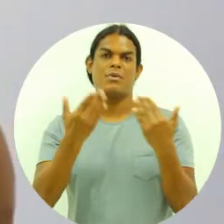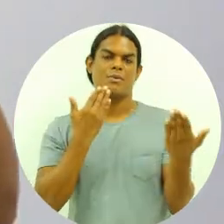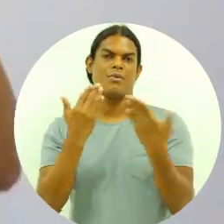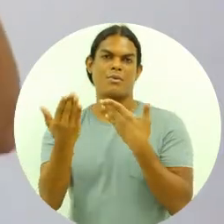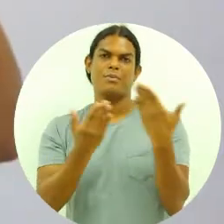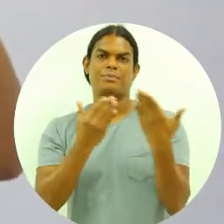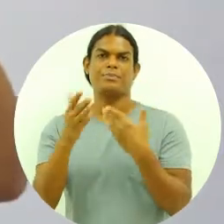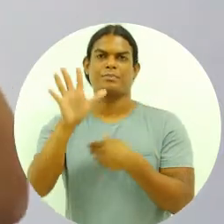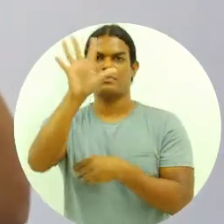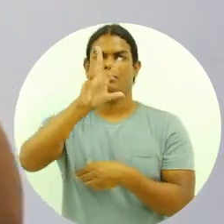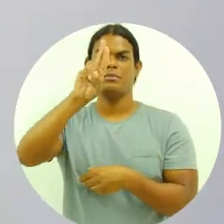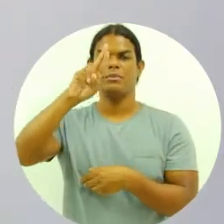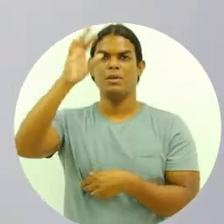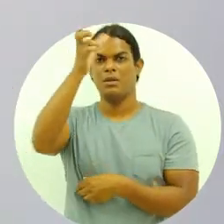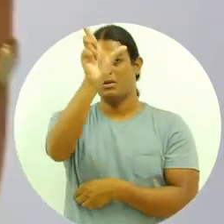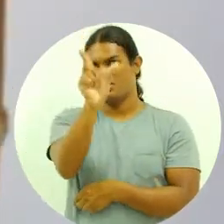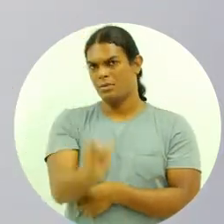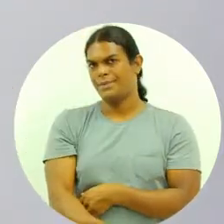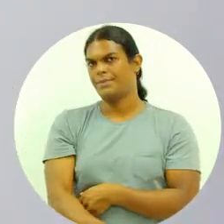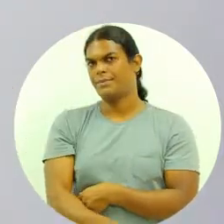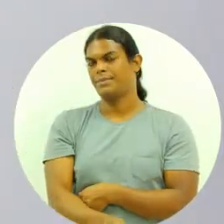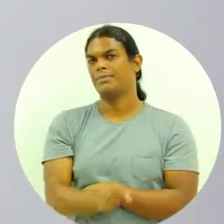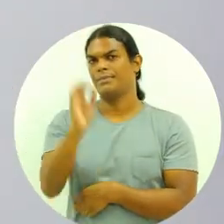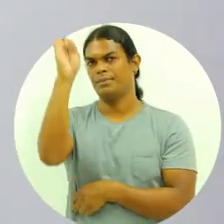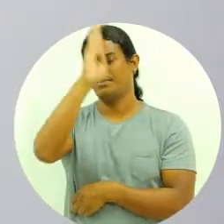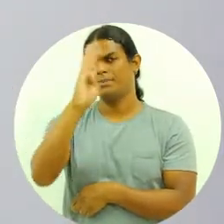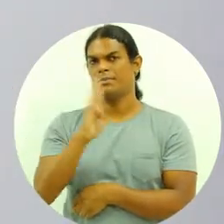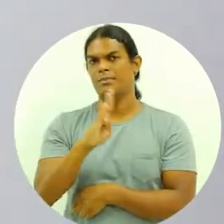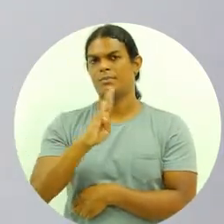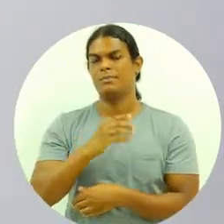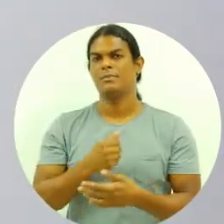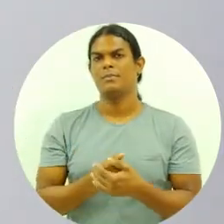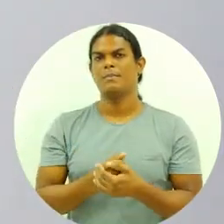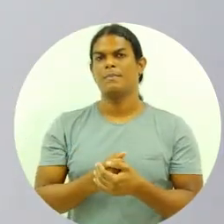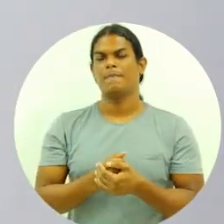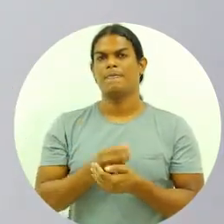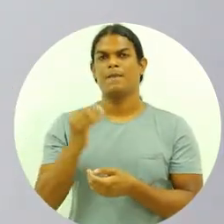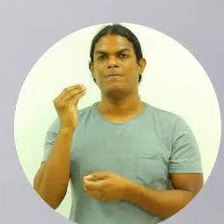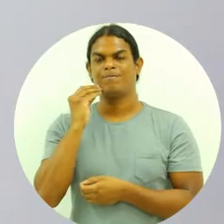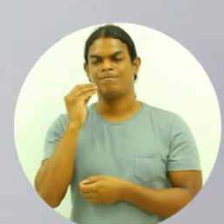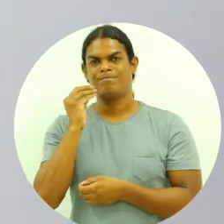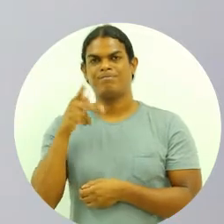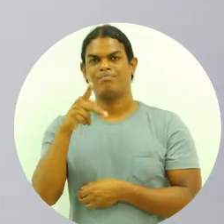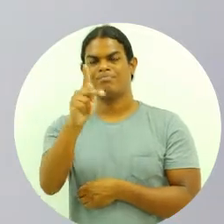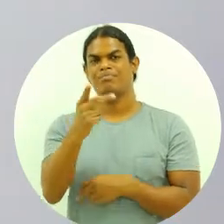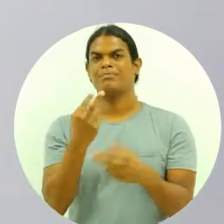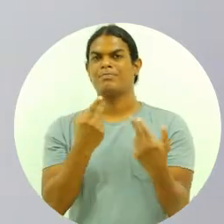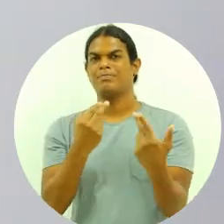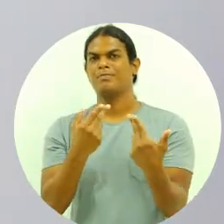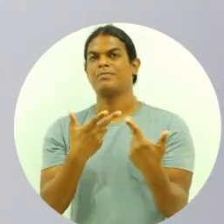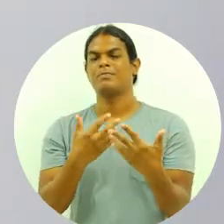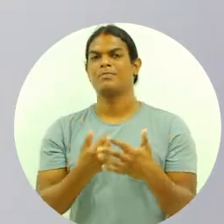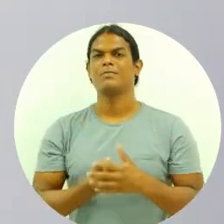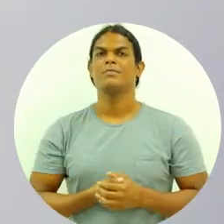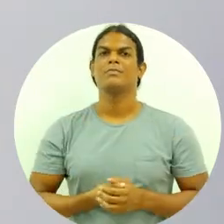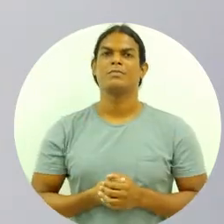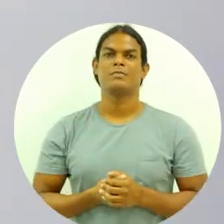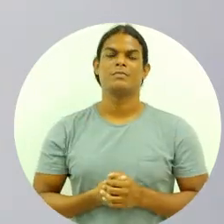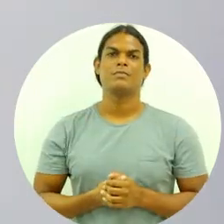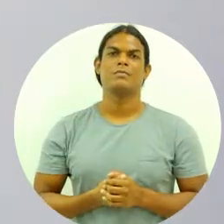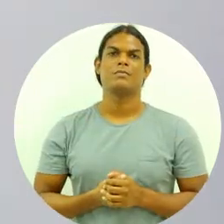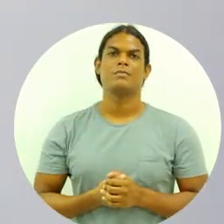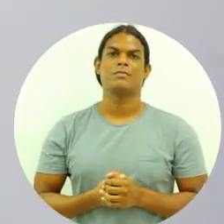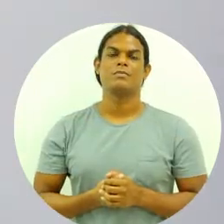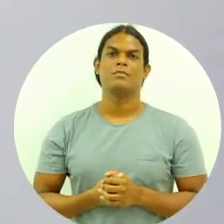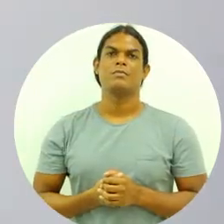para buscar a igualdade, levando em consideração as questões que os diferenciam os